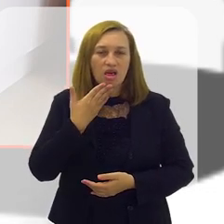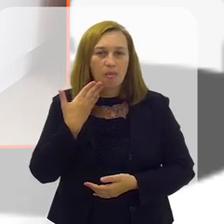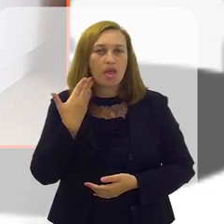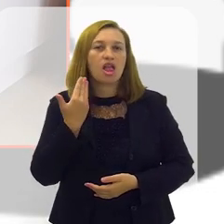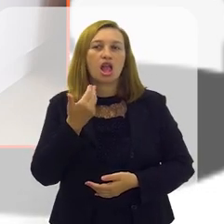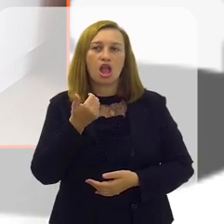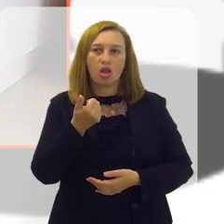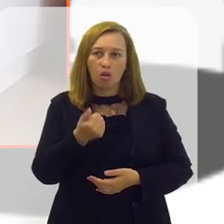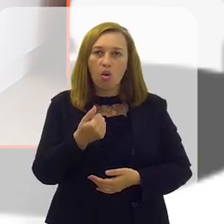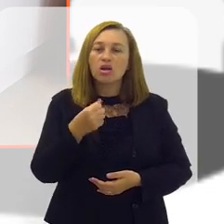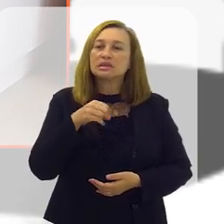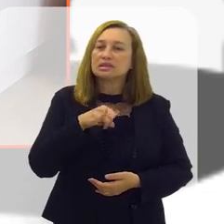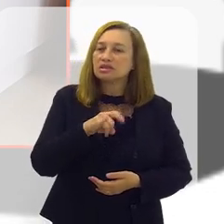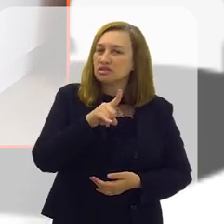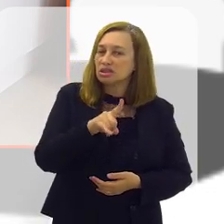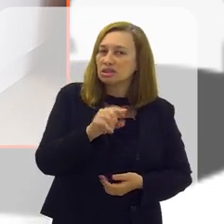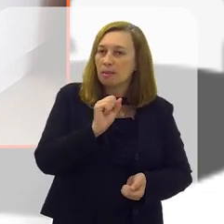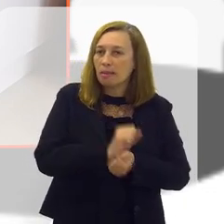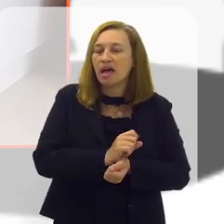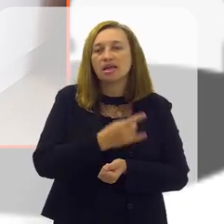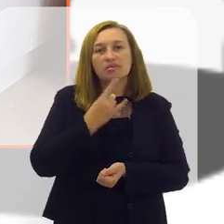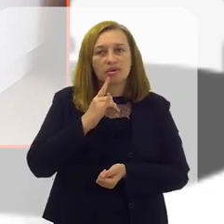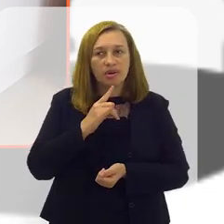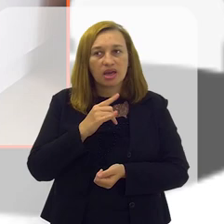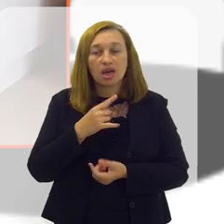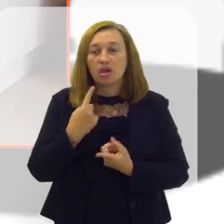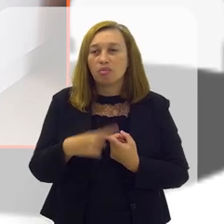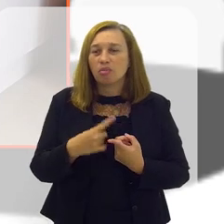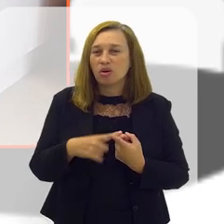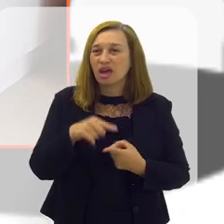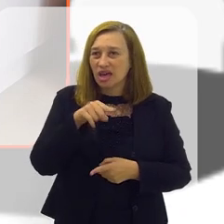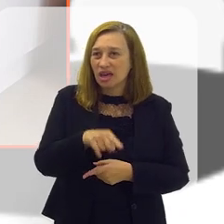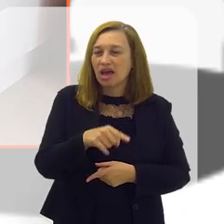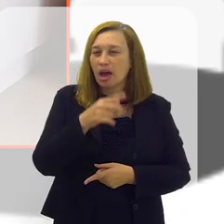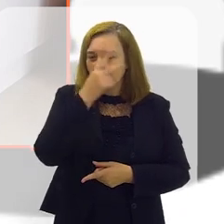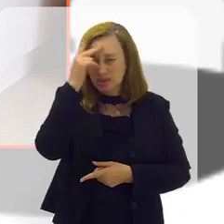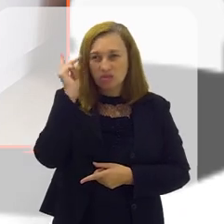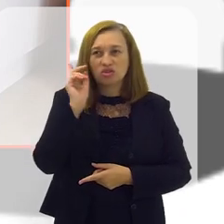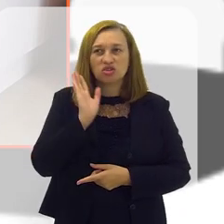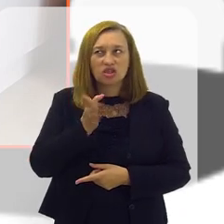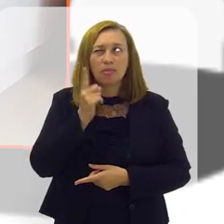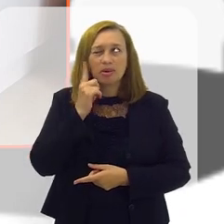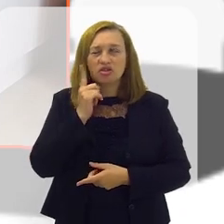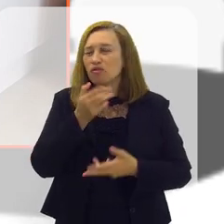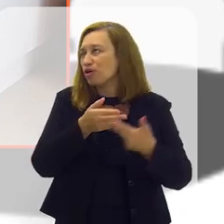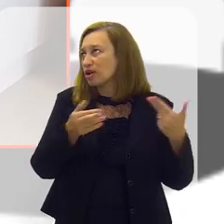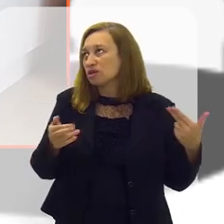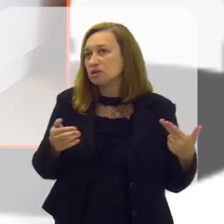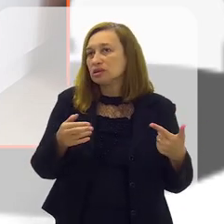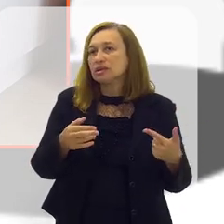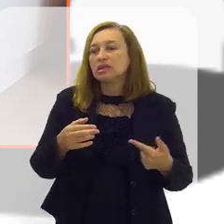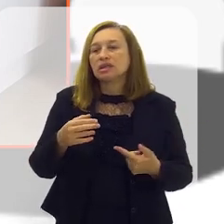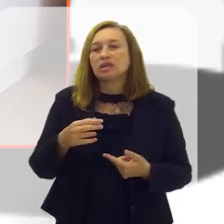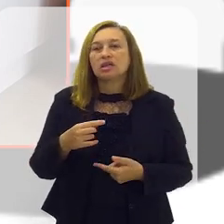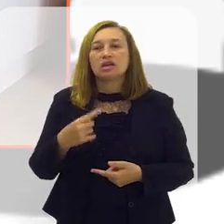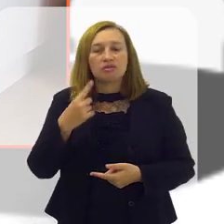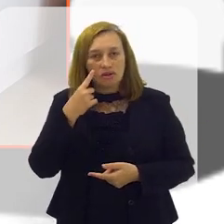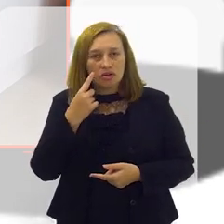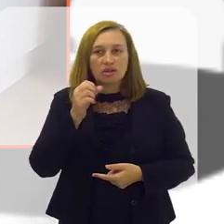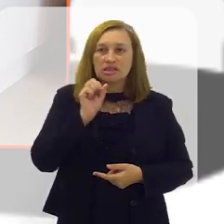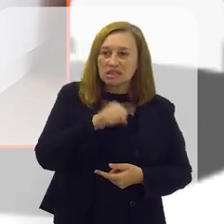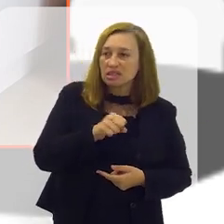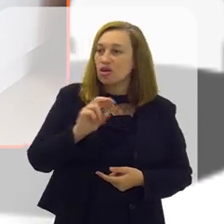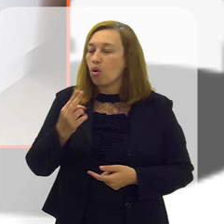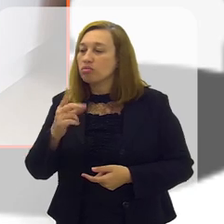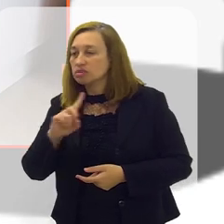ser melhor se você não bebesse? Porque a essa altura aqui, a pessoa já pensou várias coisas, identificou sim